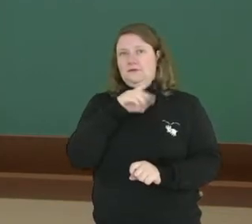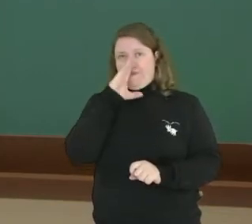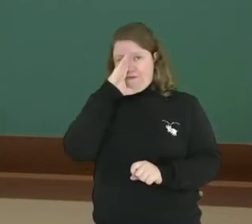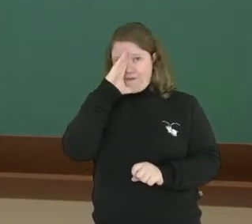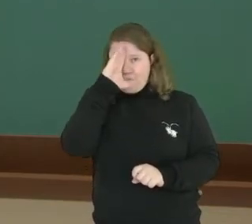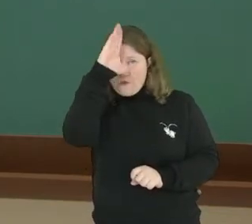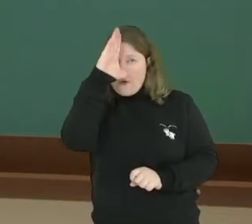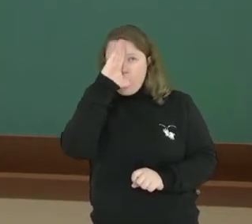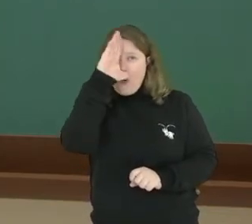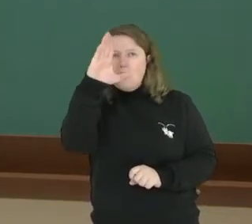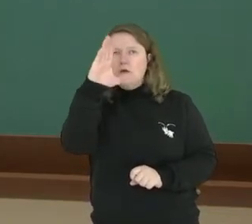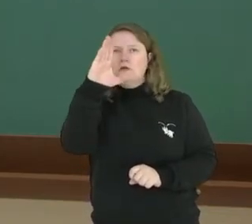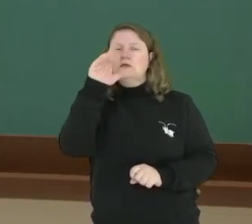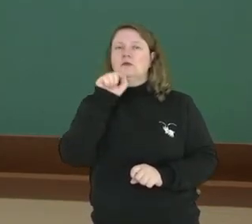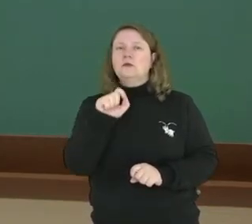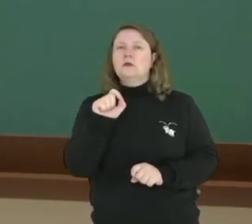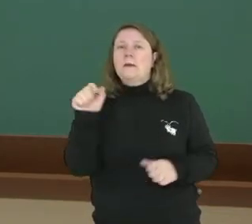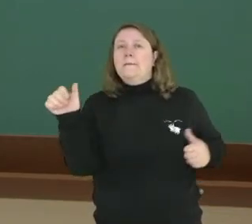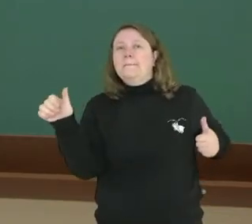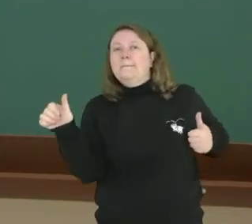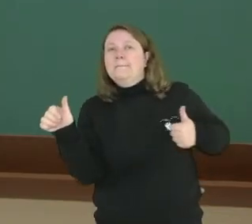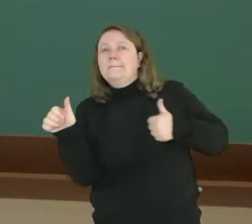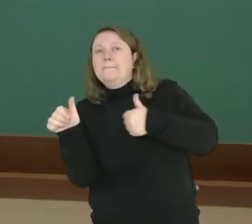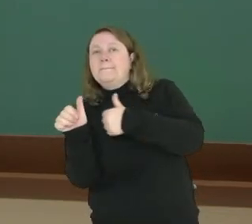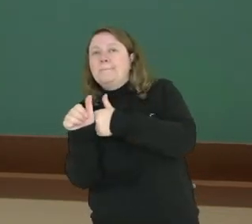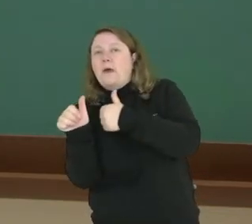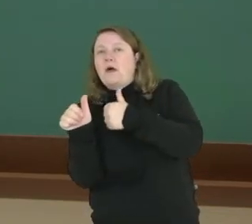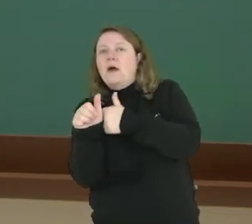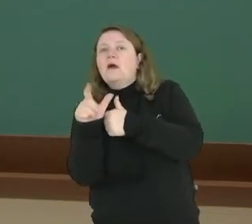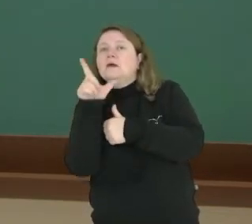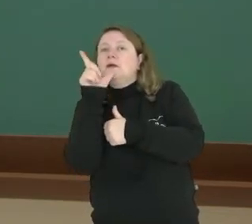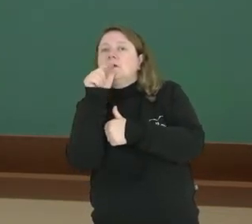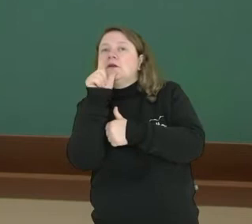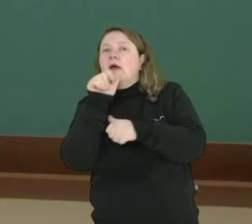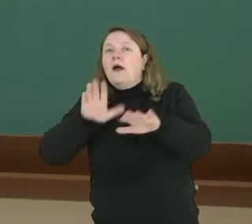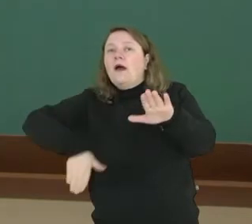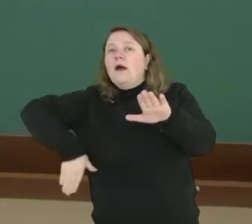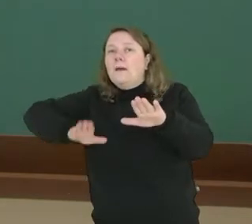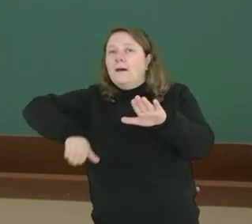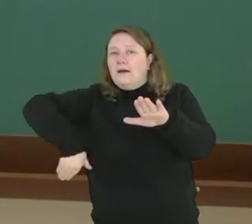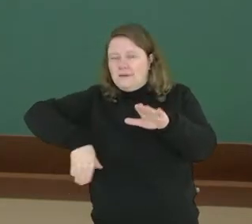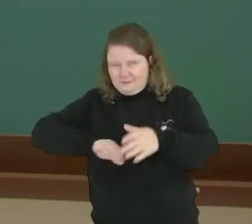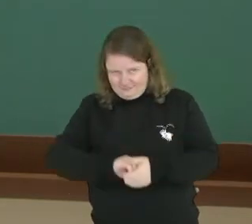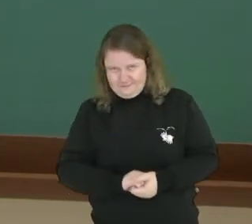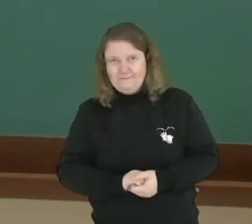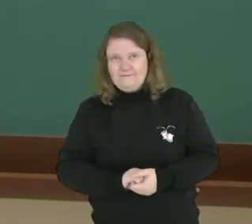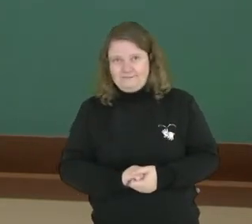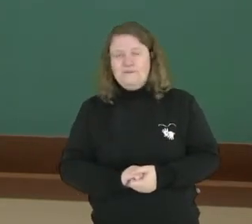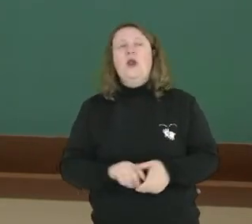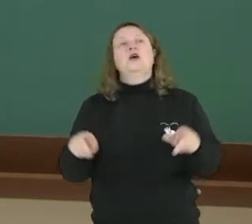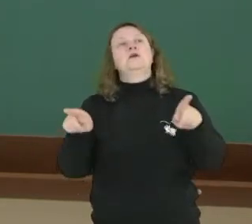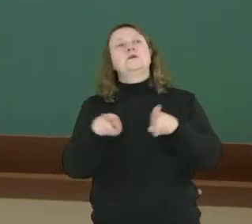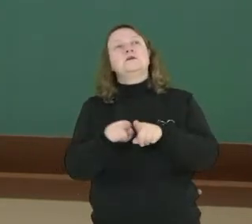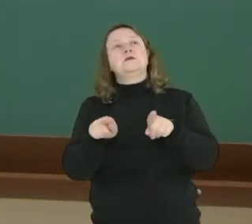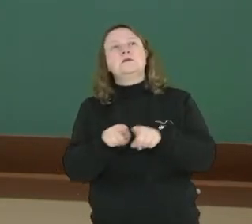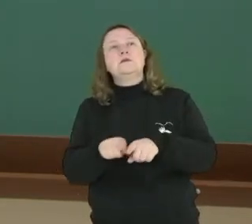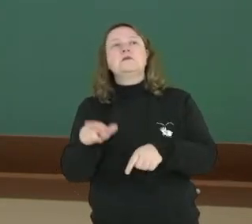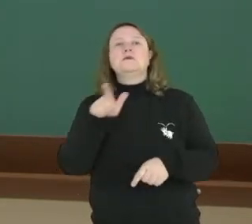costa brasileira, Toda a região litorânea, como nós vimos ali no mapa. é uma floresta de